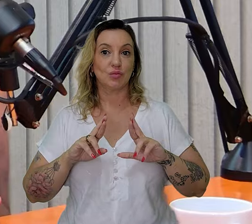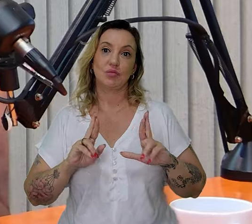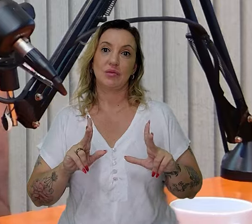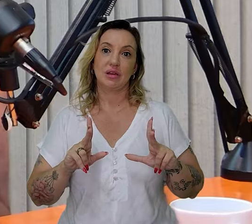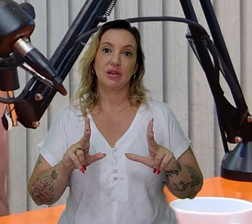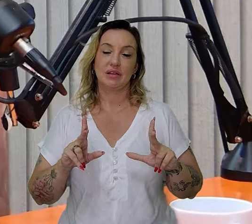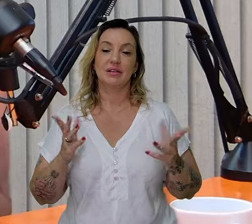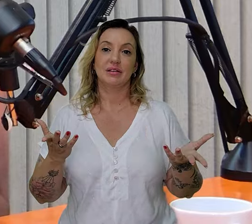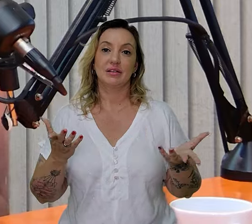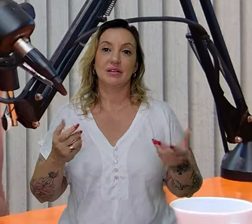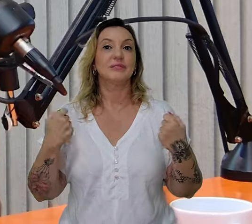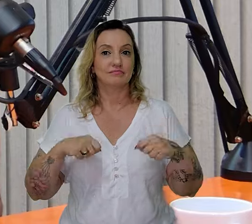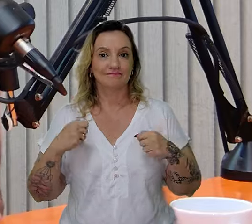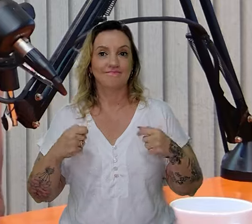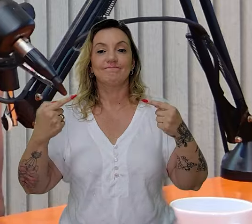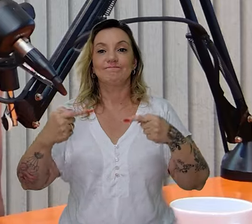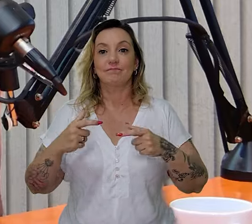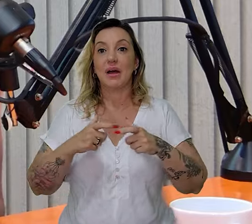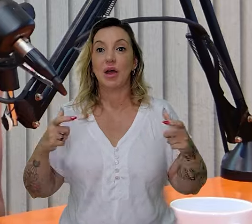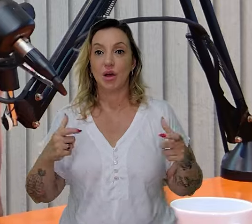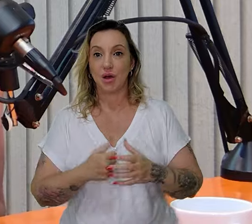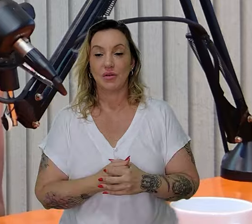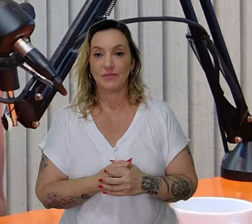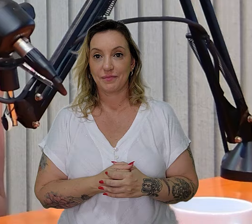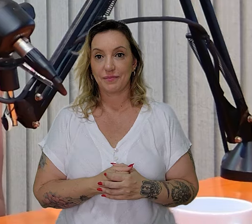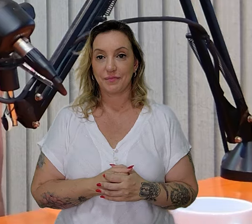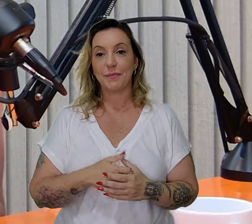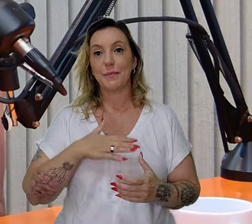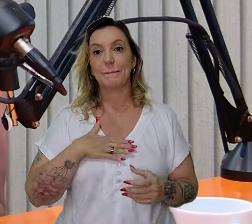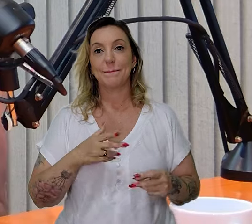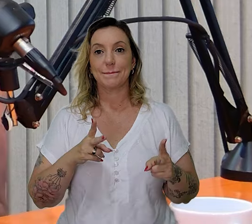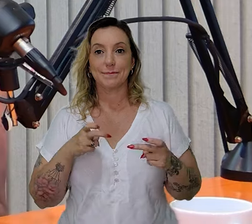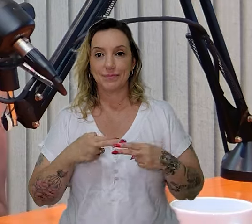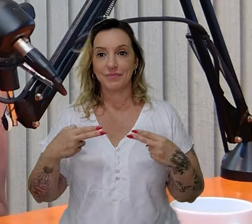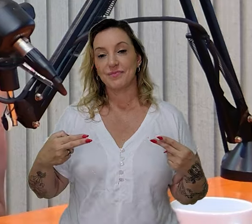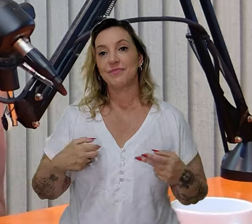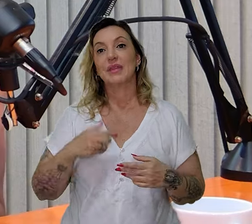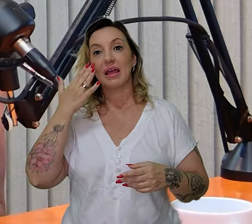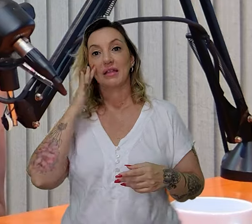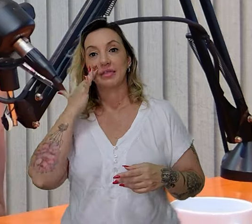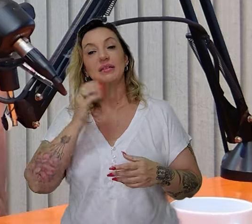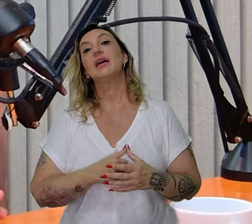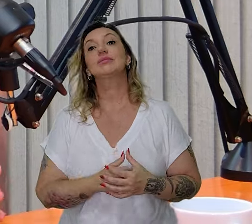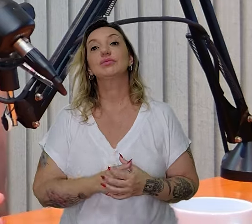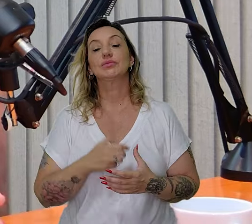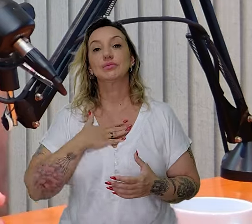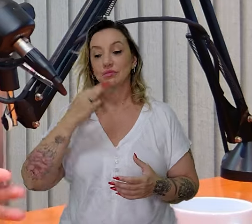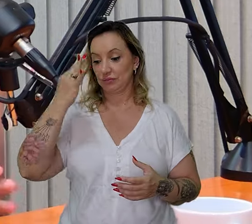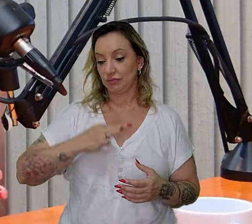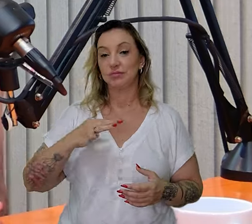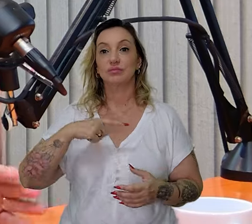desafio daí você precisa de um desafio maior né né e eu vejo muito isso assim eu entendo que eu